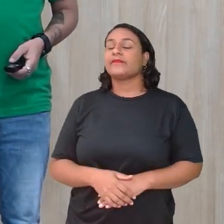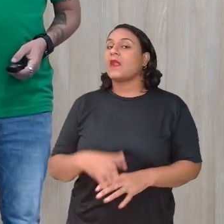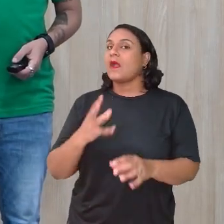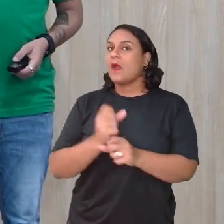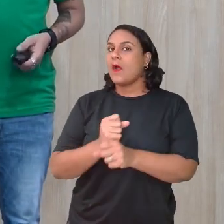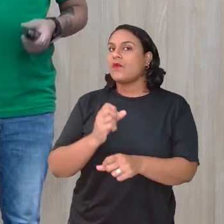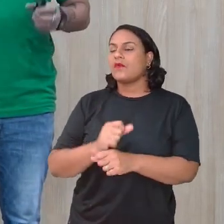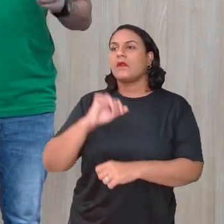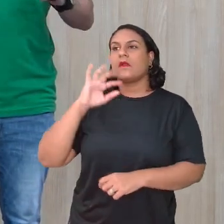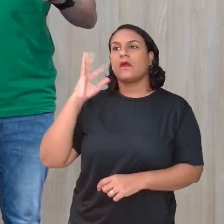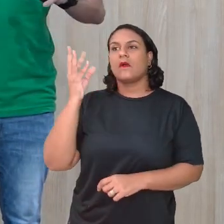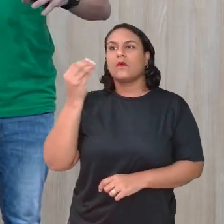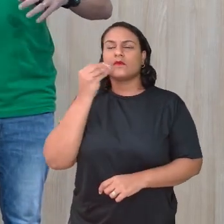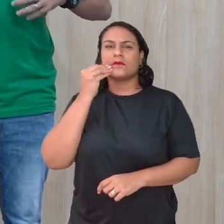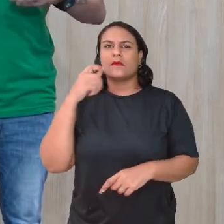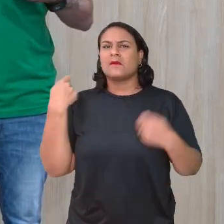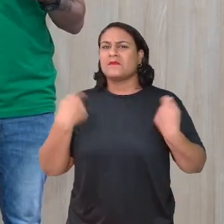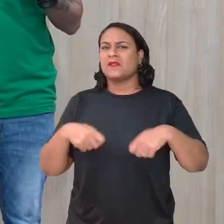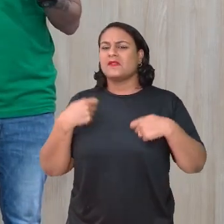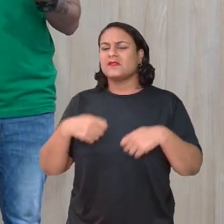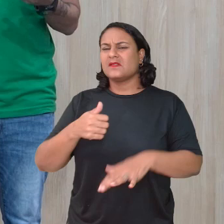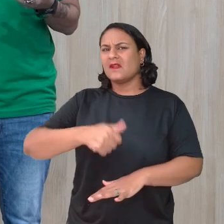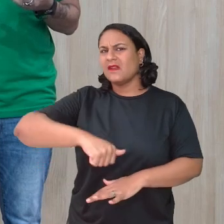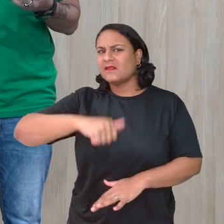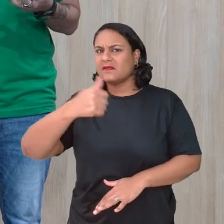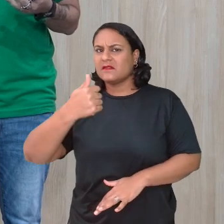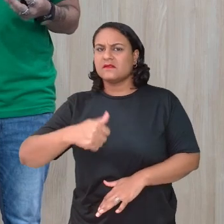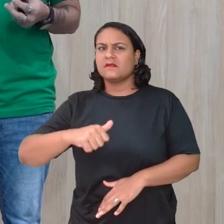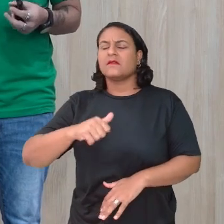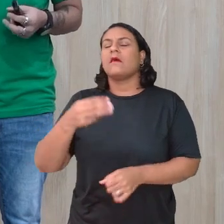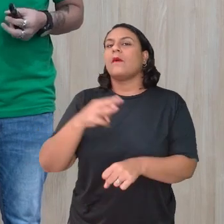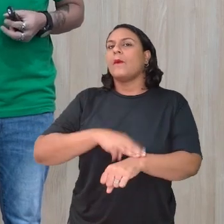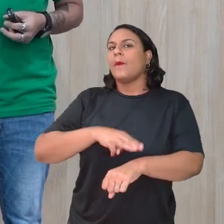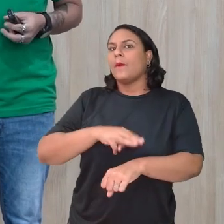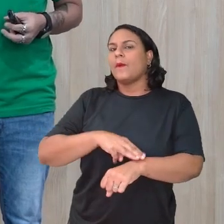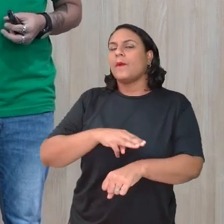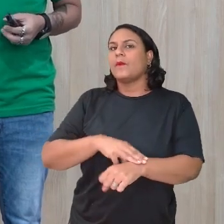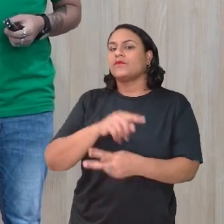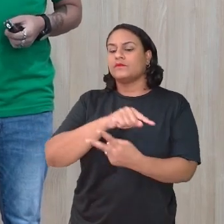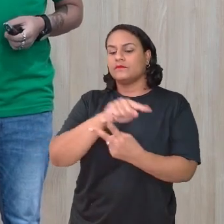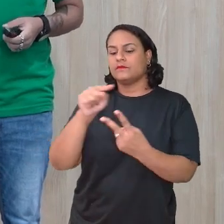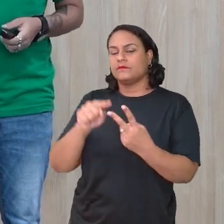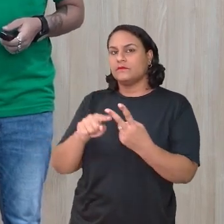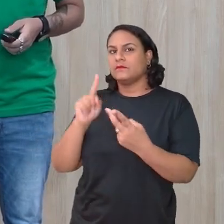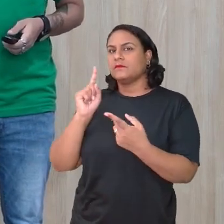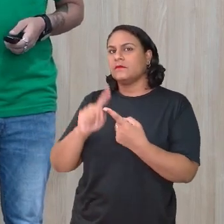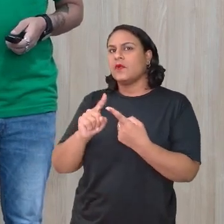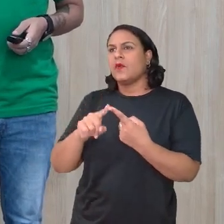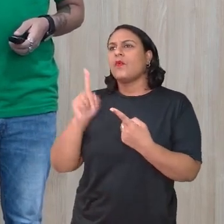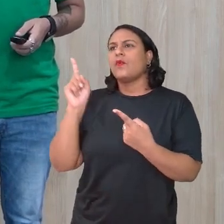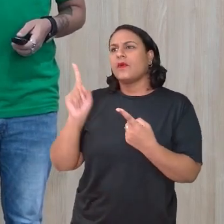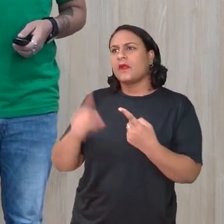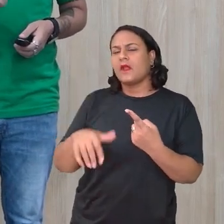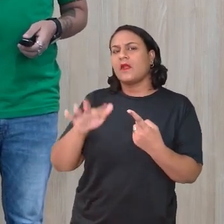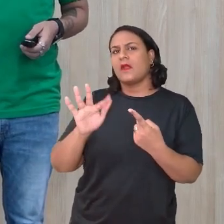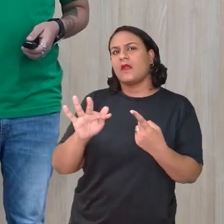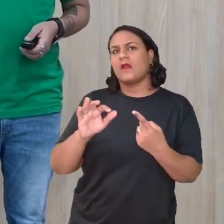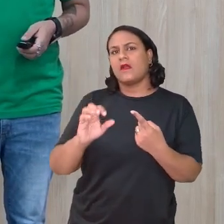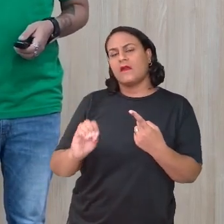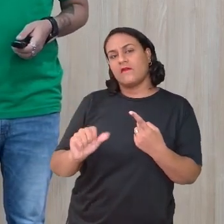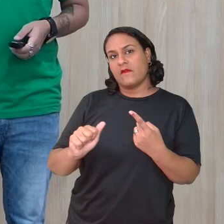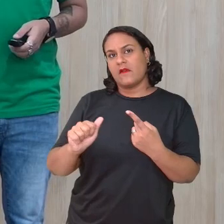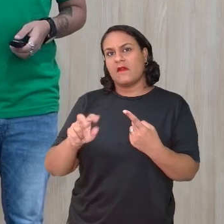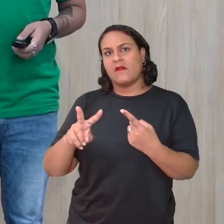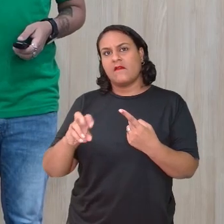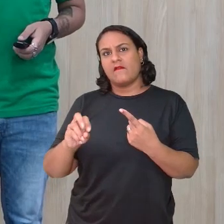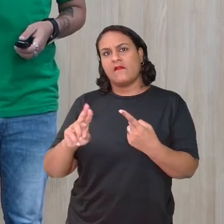as probabilidades, a gente vai ter que começar a analisar nas situações duas coisas: o que são casos favoráveis e o que